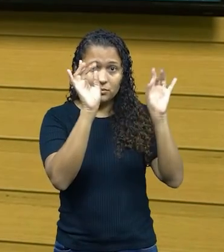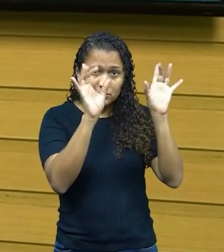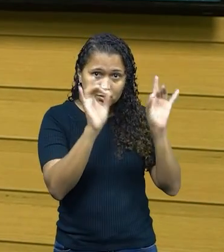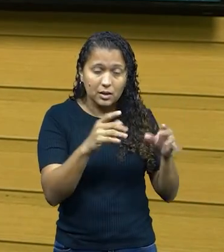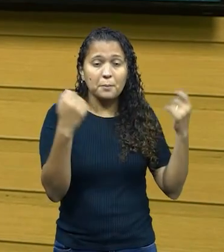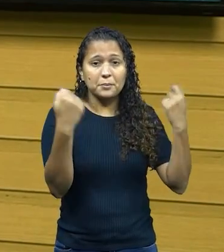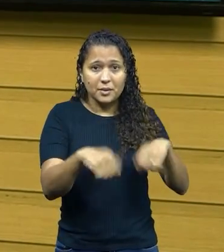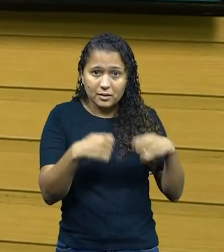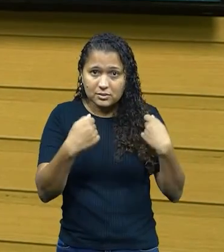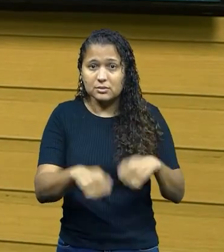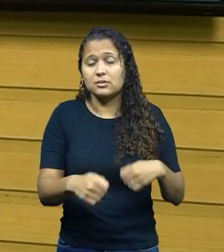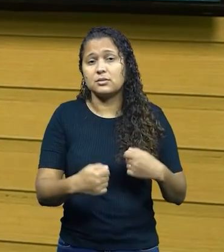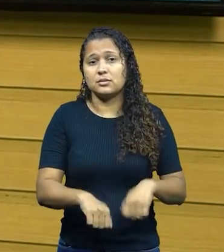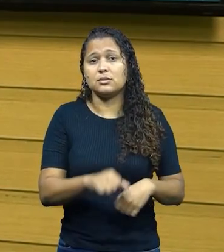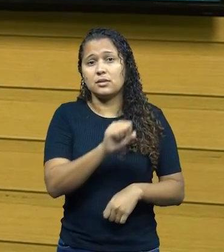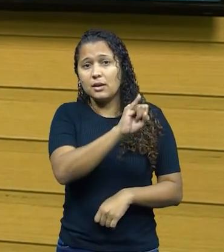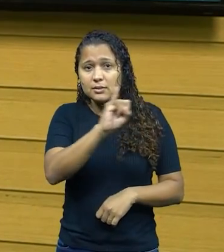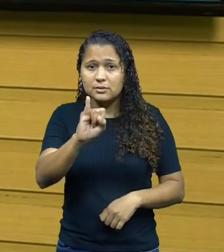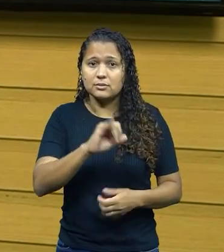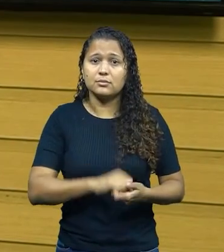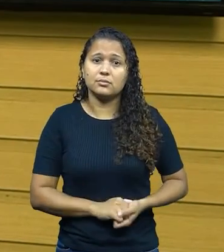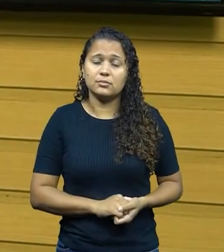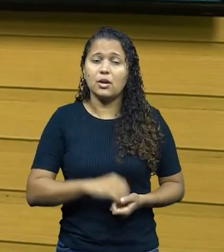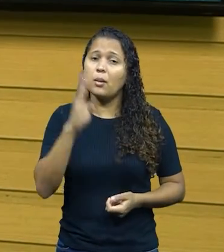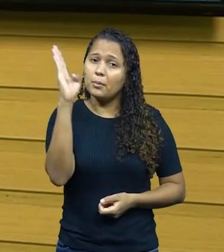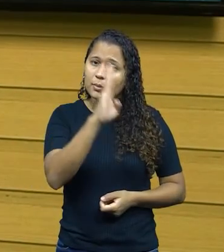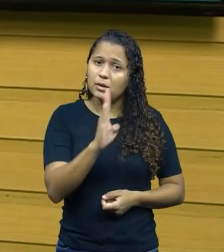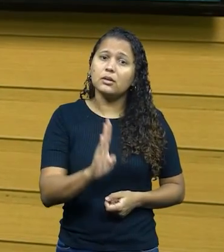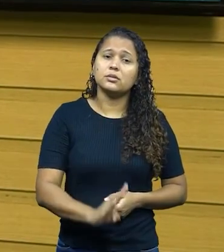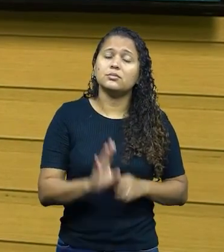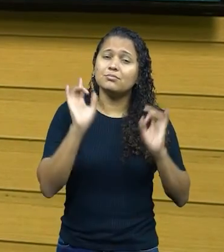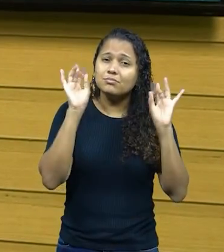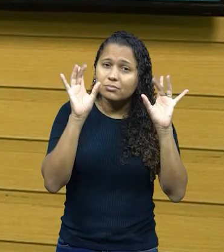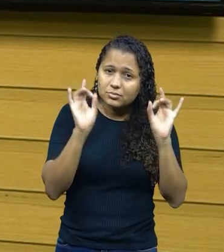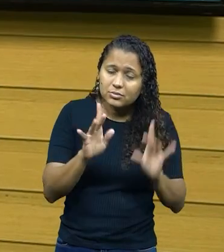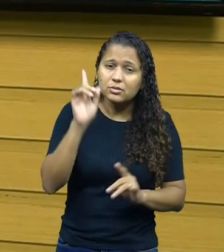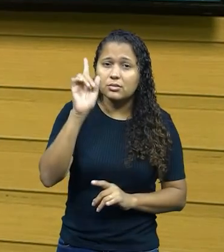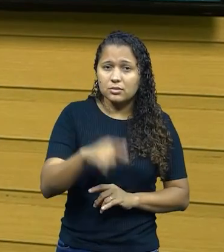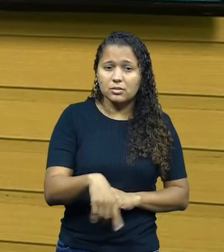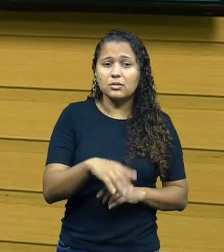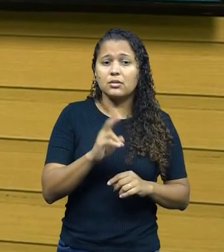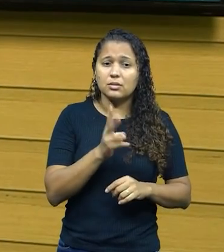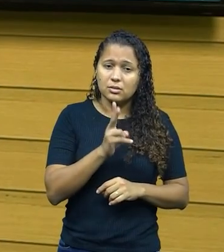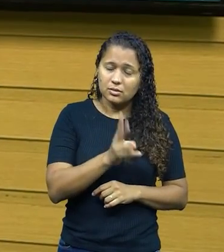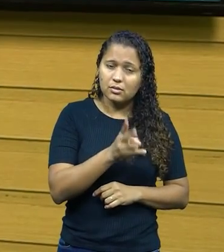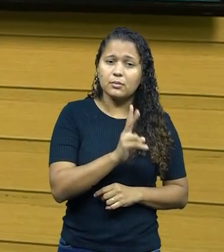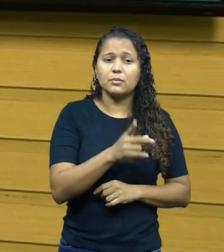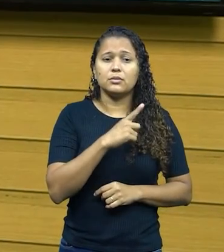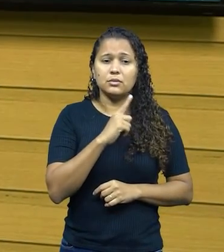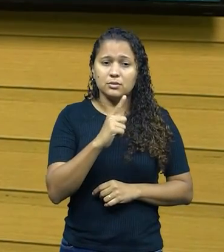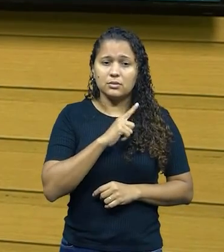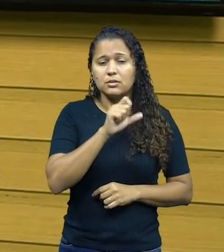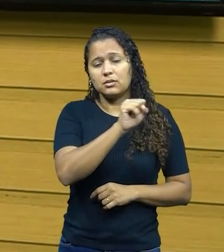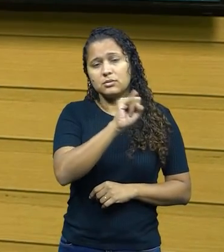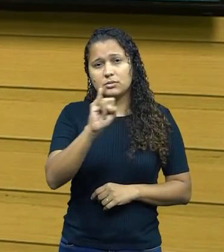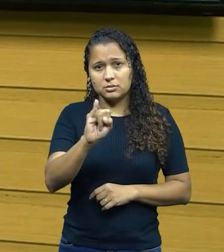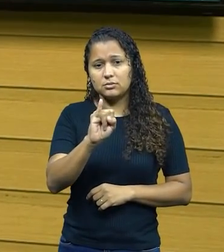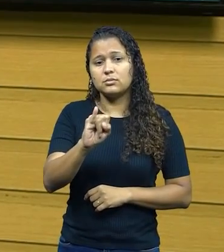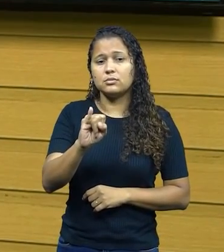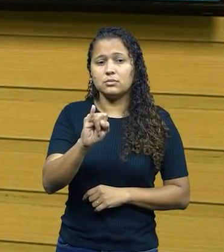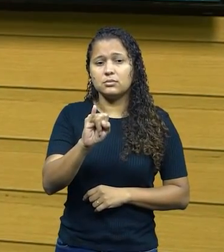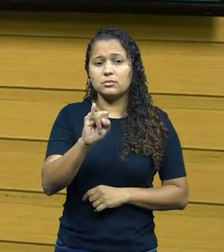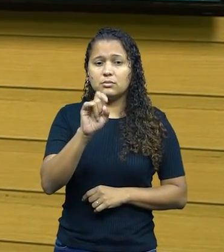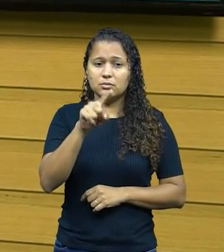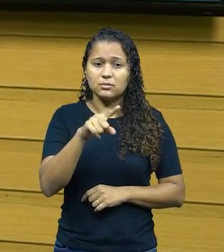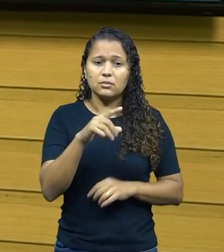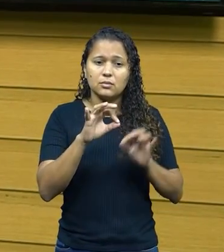específicas, ele precisa seguir o SI. E o Brasil, em específico, segue com muita constância o Sistema